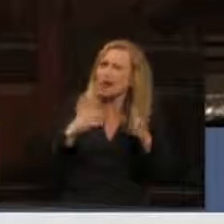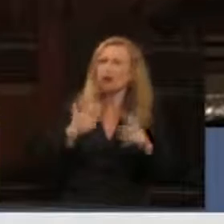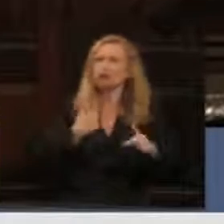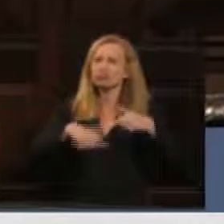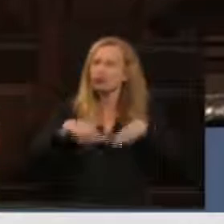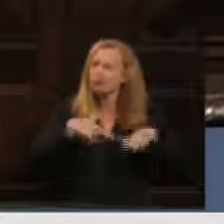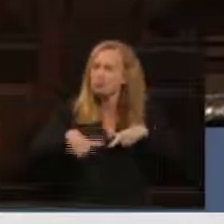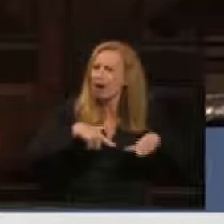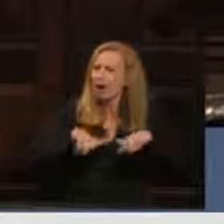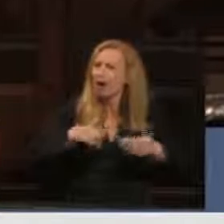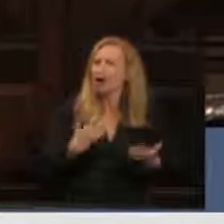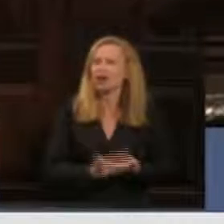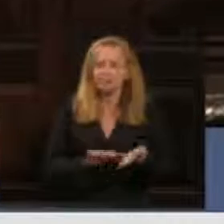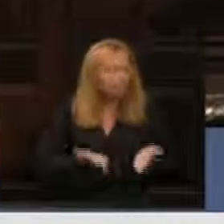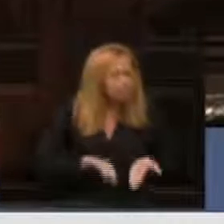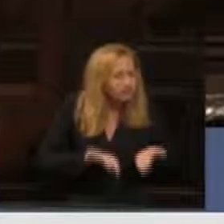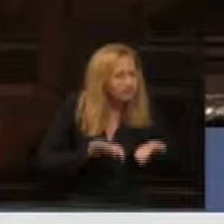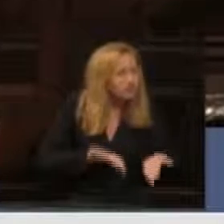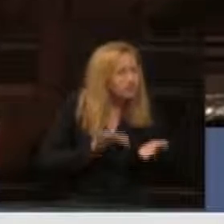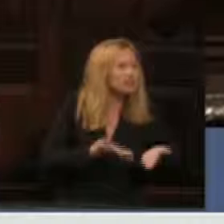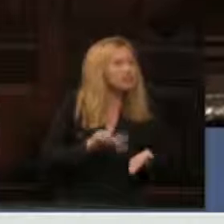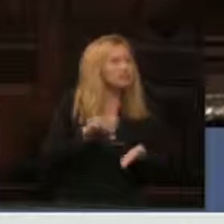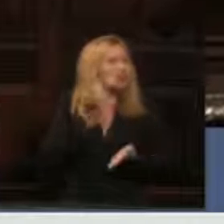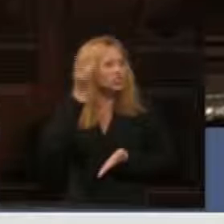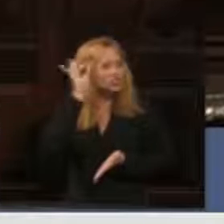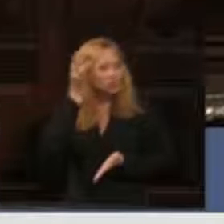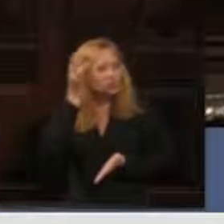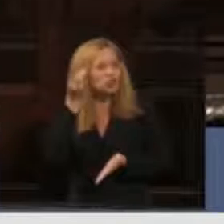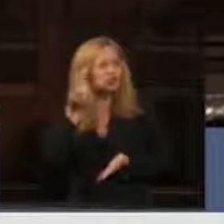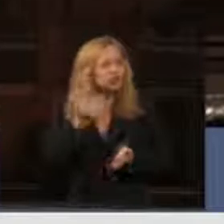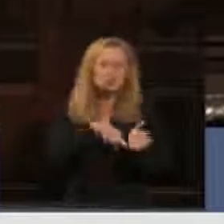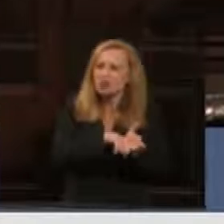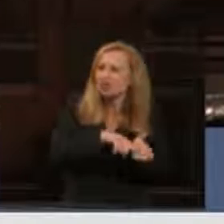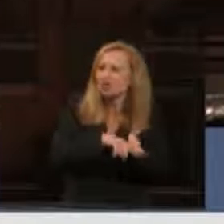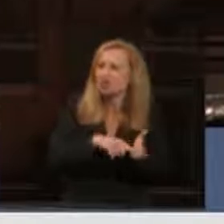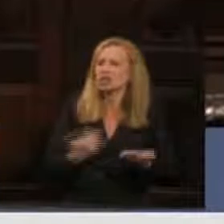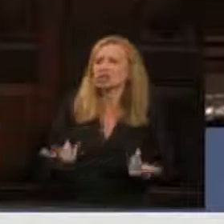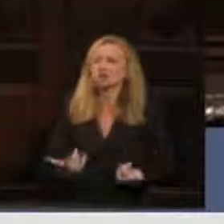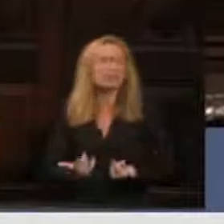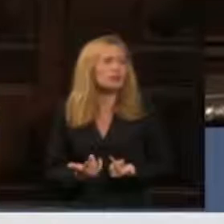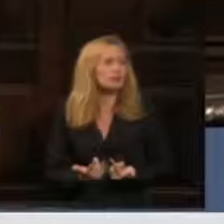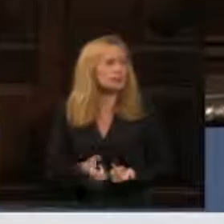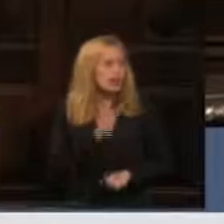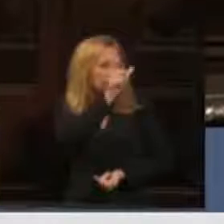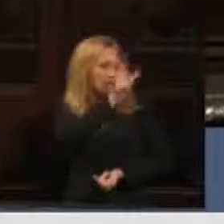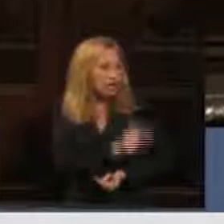o espírito científico, o espírito de pesquisa a esse